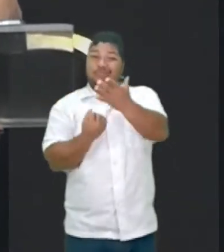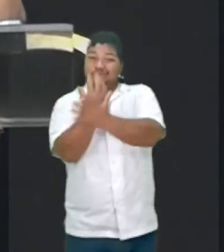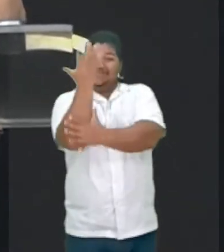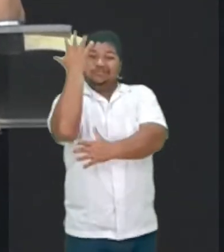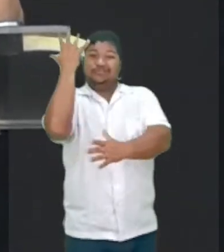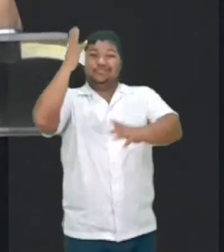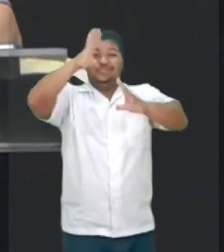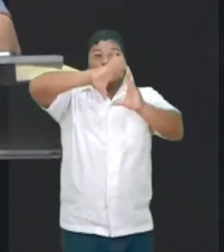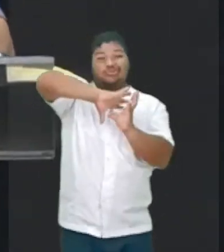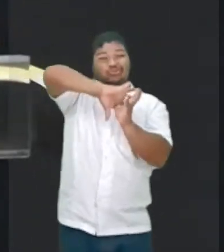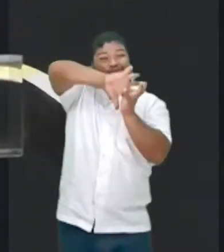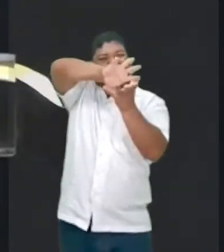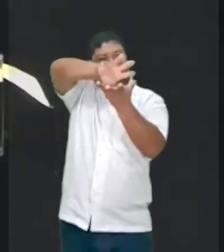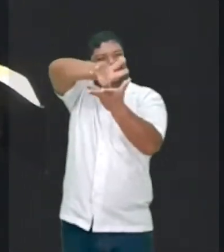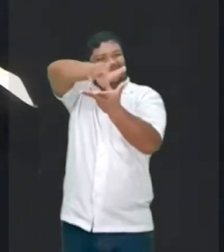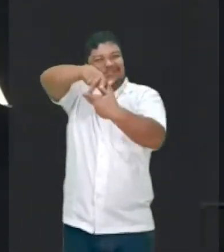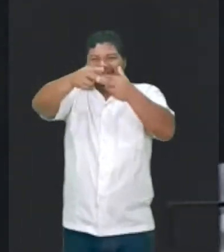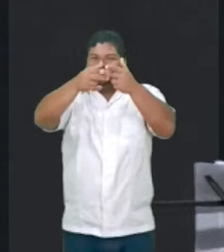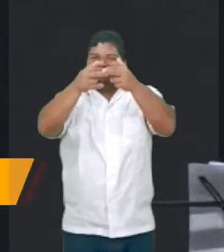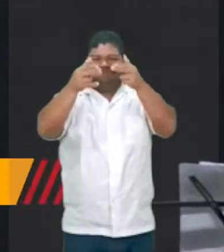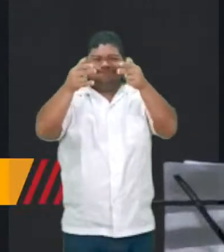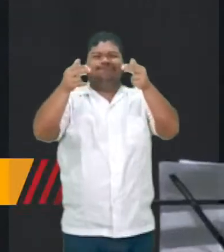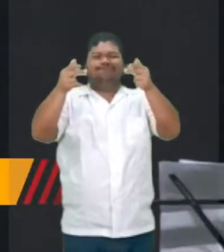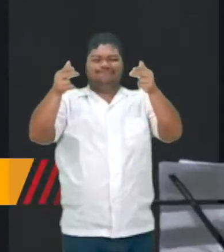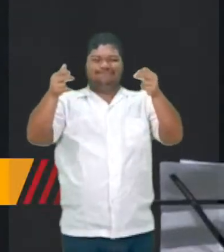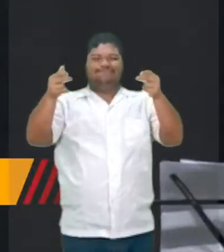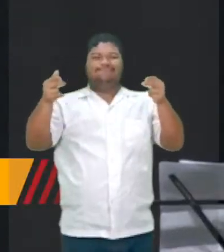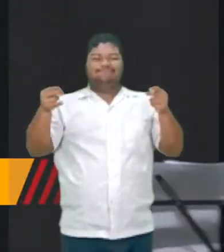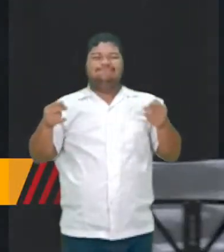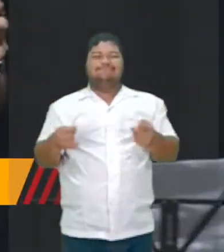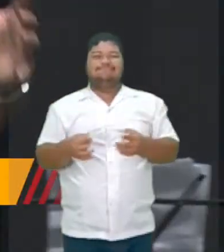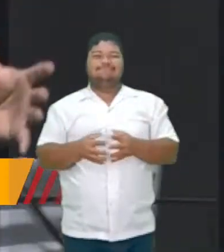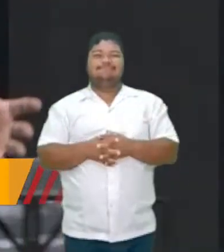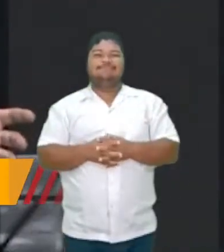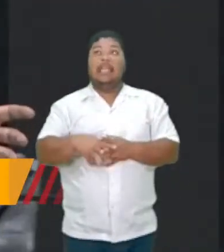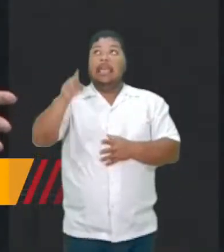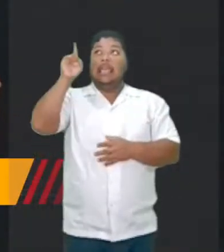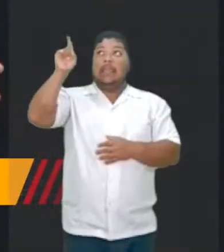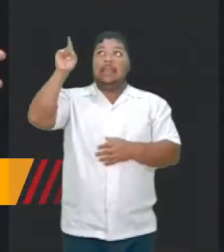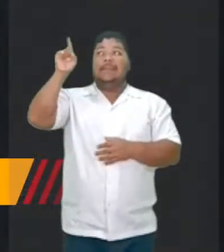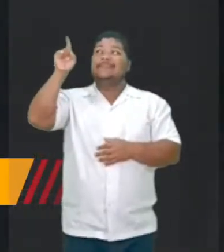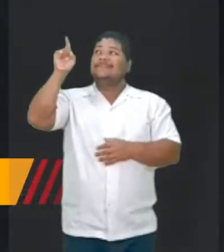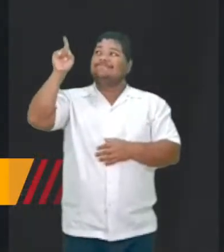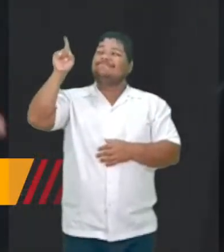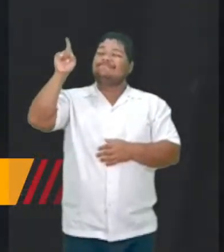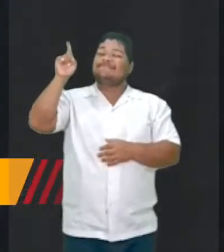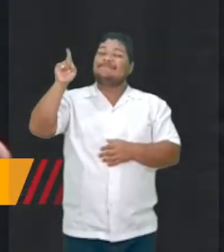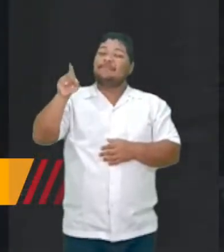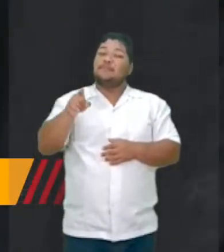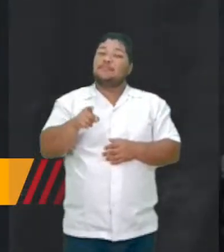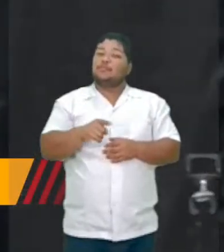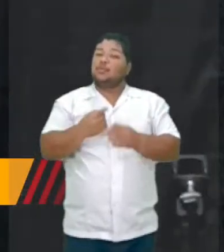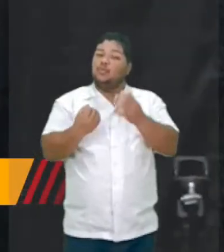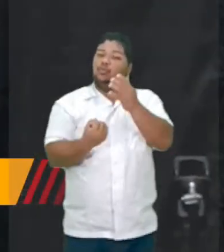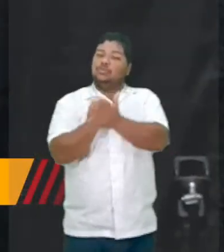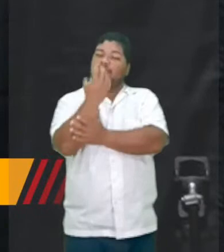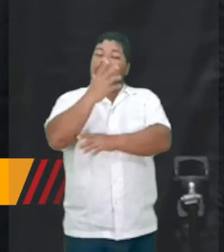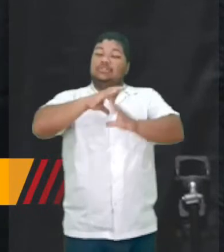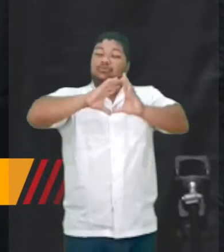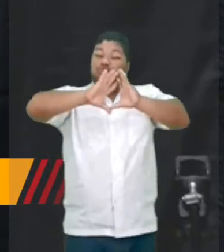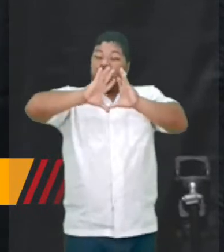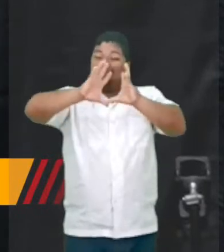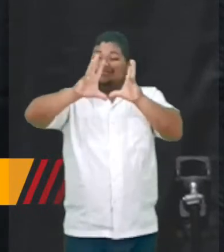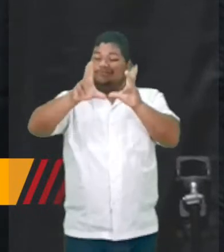Criador de todas as coisas. Ele é o Criador de todas as